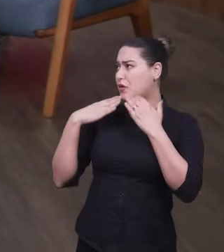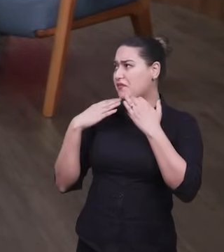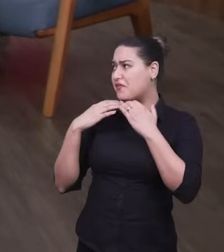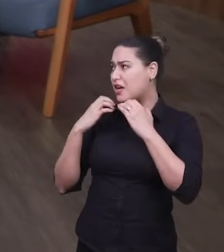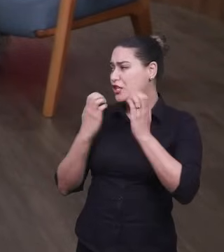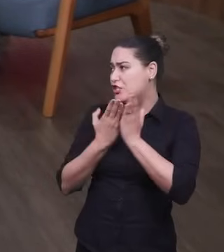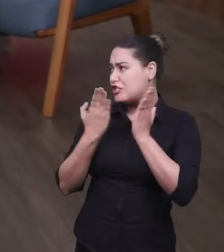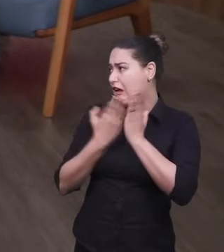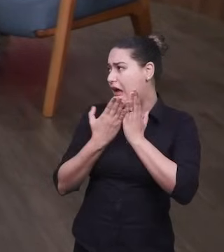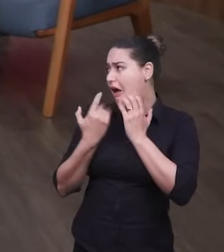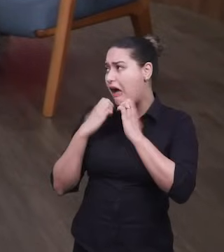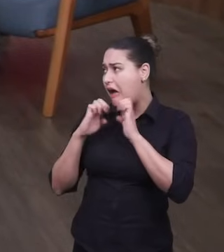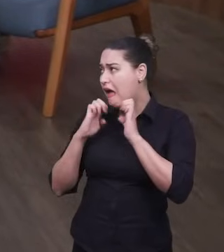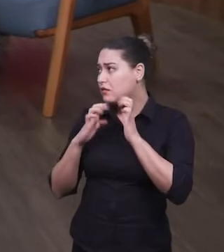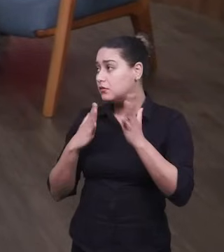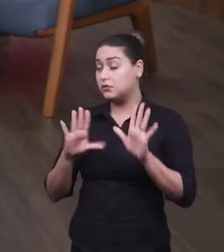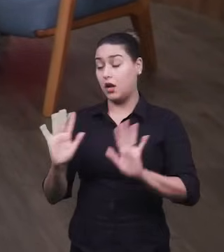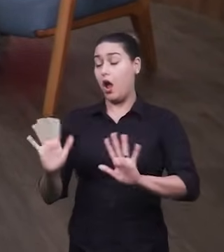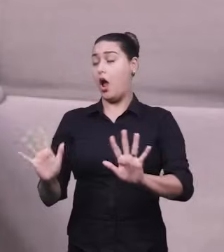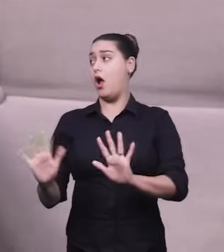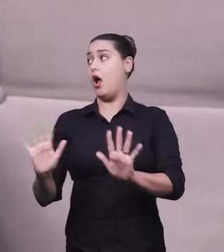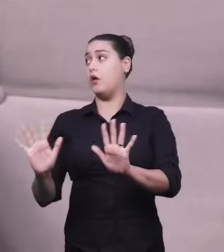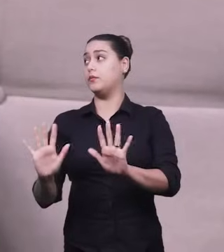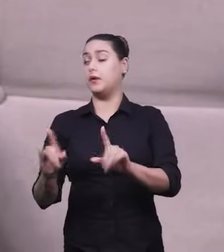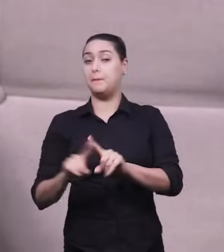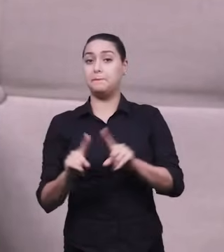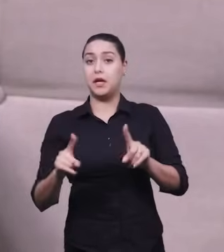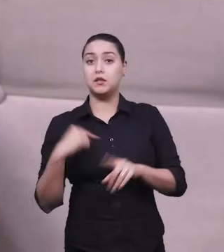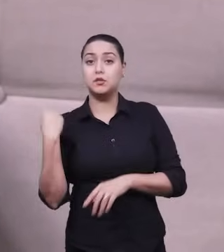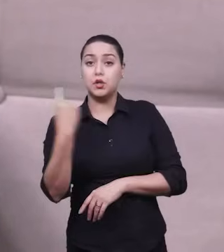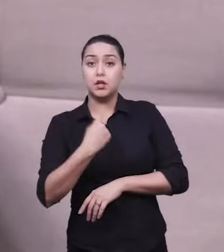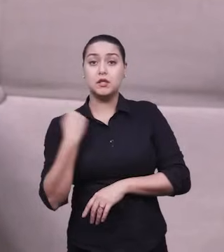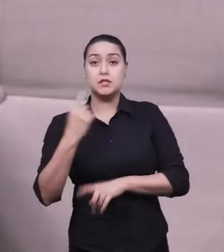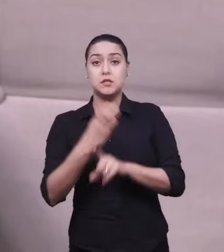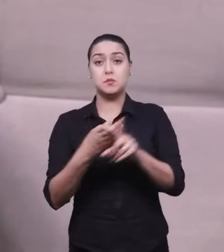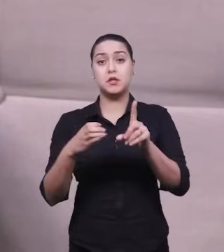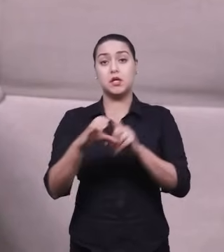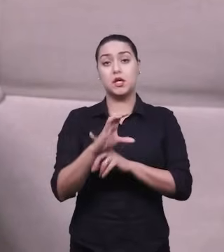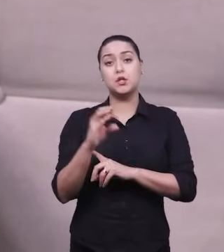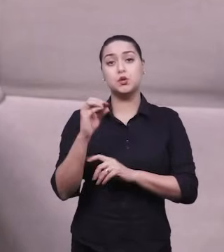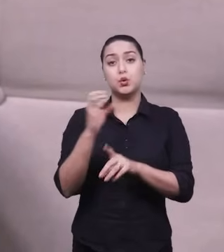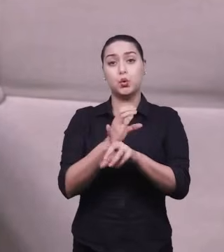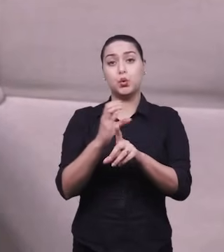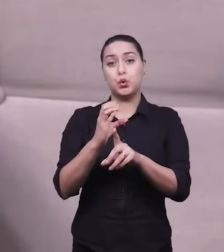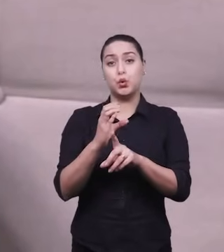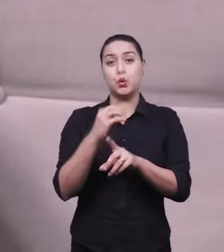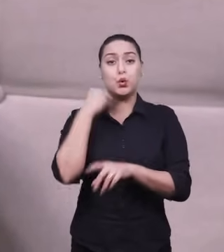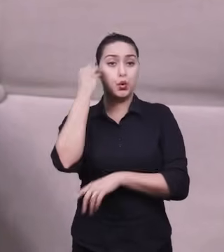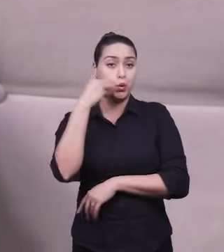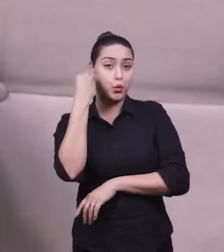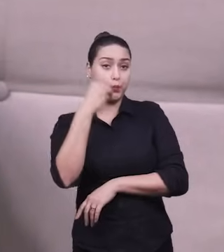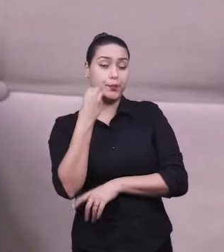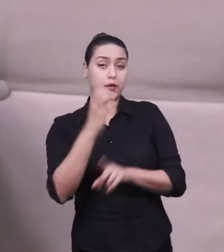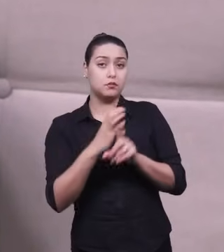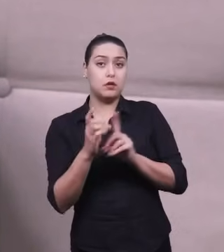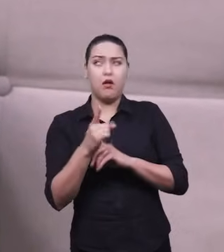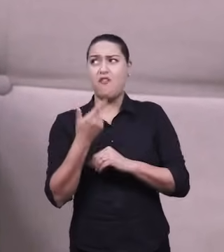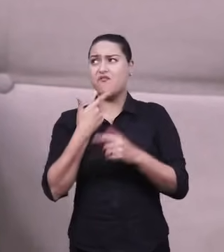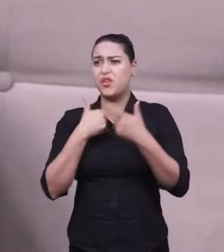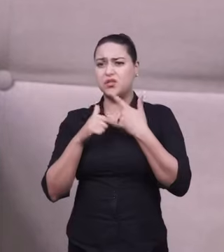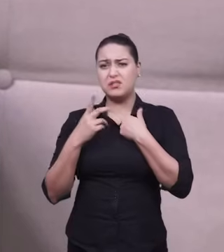do evangelho, não existe isso. Mas a nossa experiência de culto não é o que